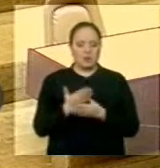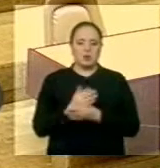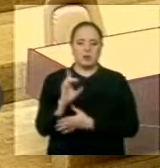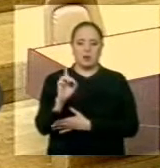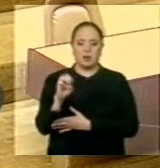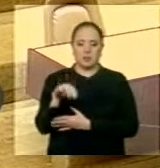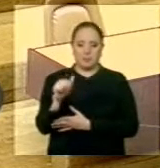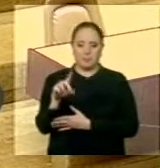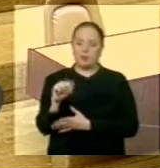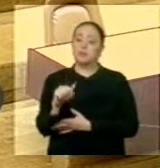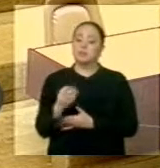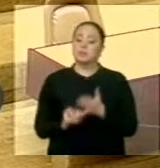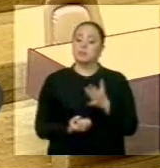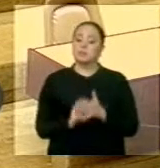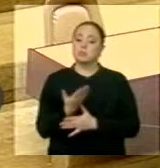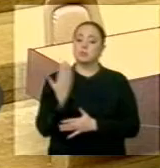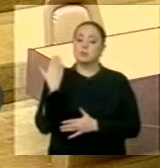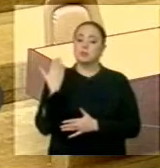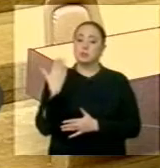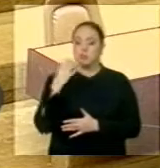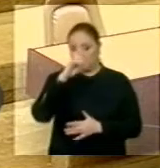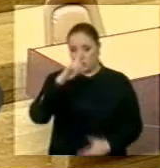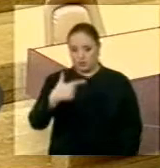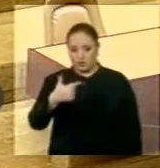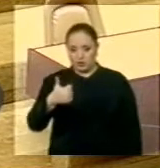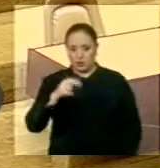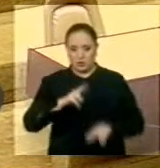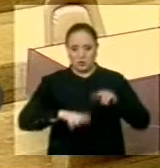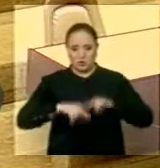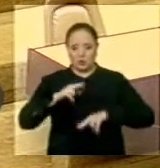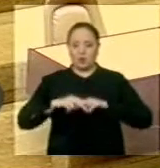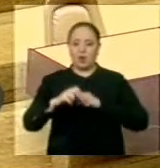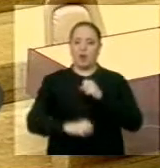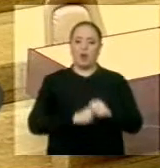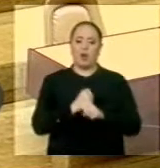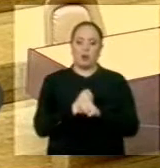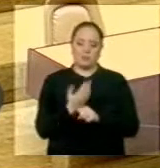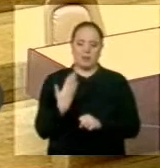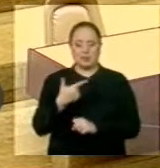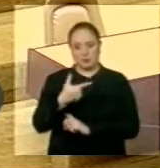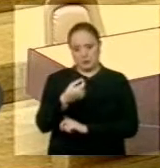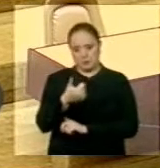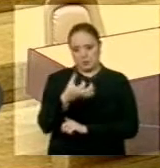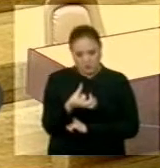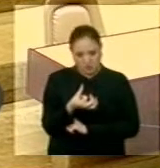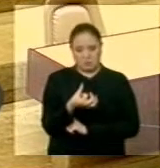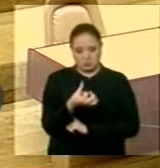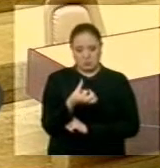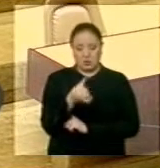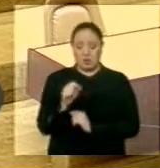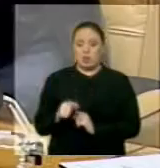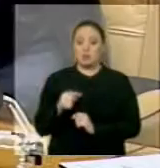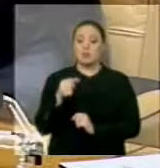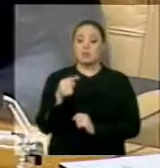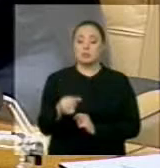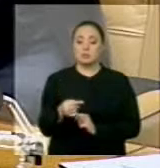foi pautada pela primeira vez em 21 de junho do ano passado, 2016, e posteriormente